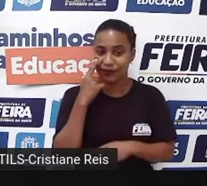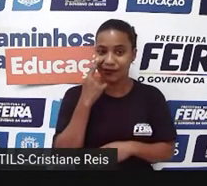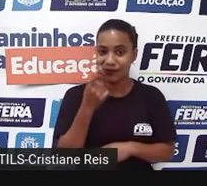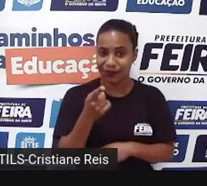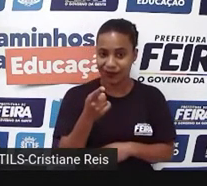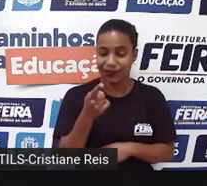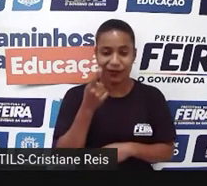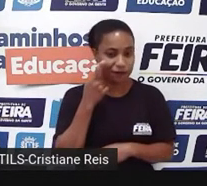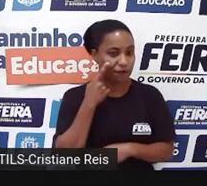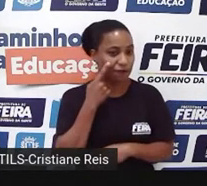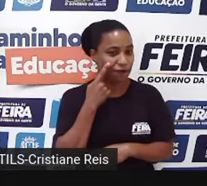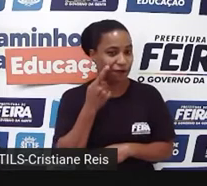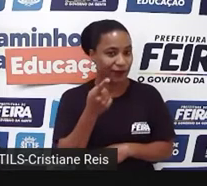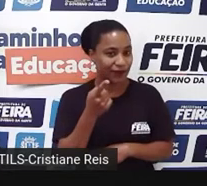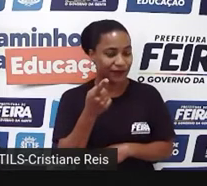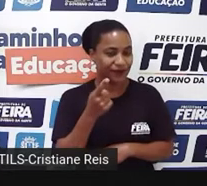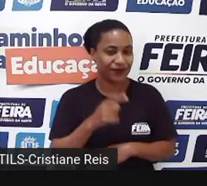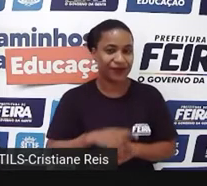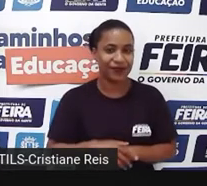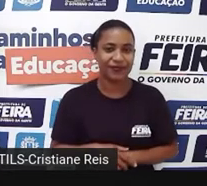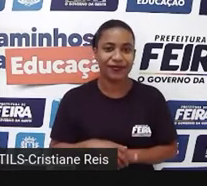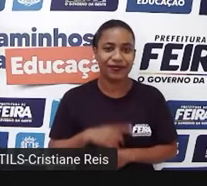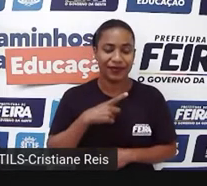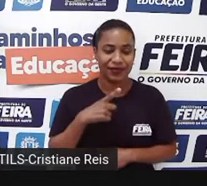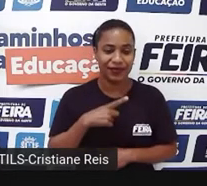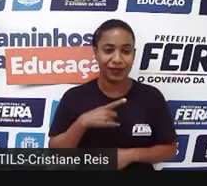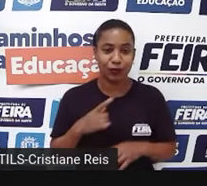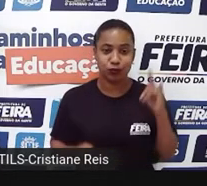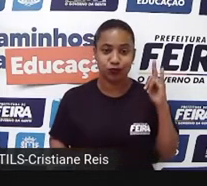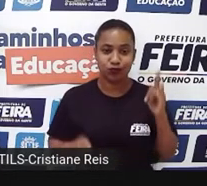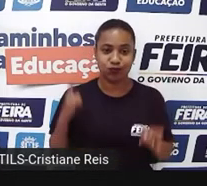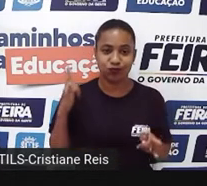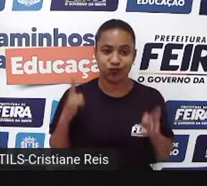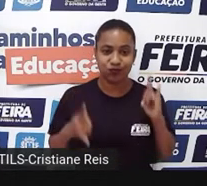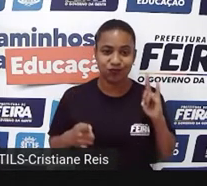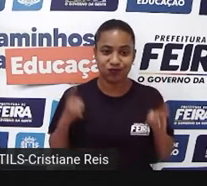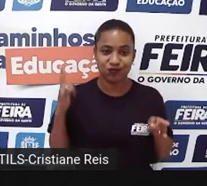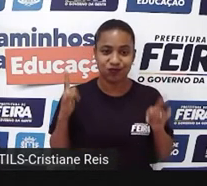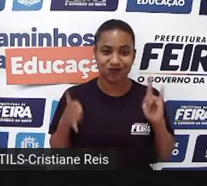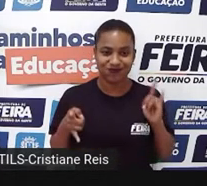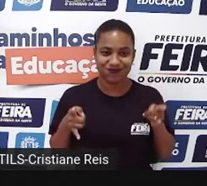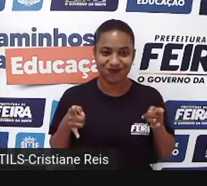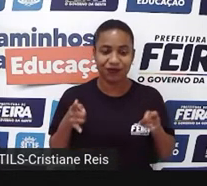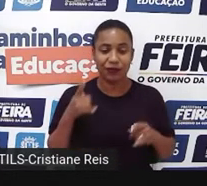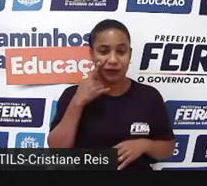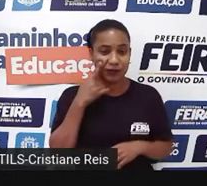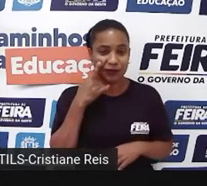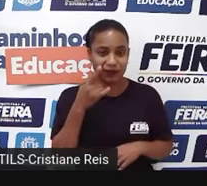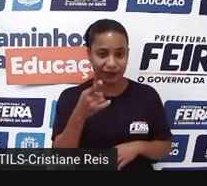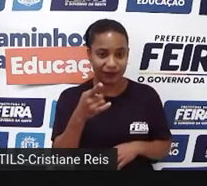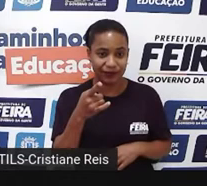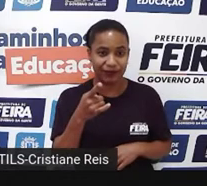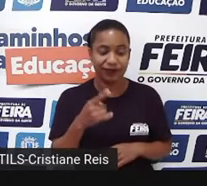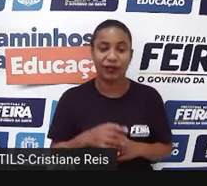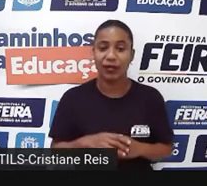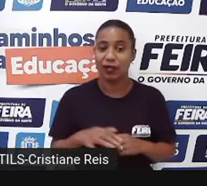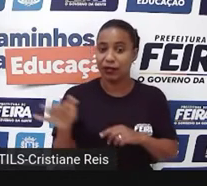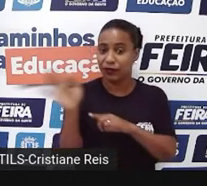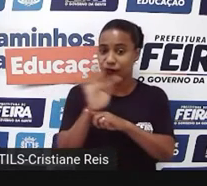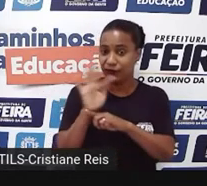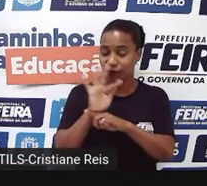7 dos Transformers, Rise of the Beasts. Então, Transformers, o Despertar das Feras, é